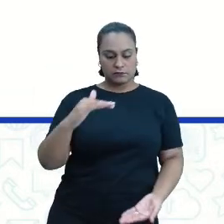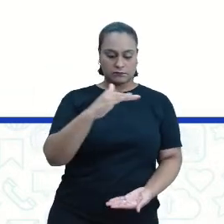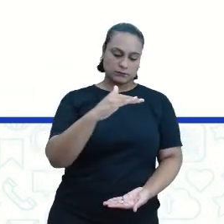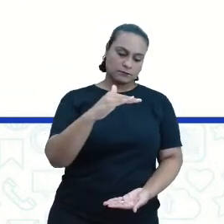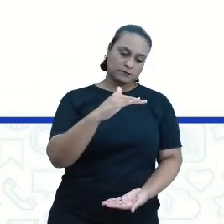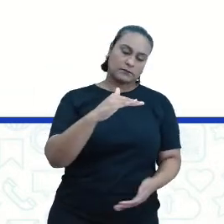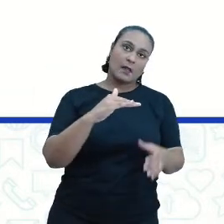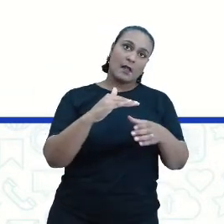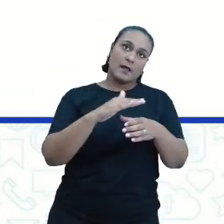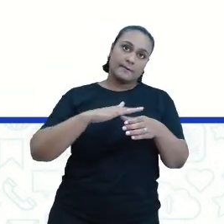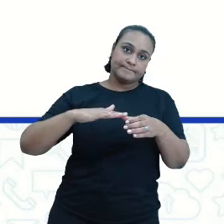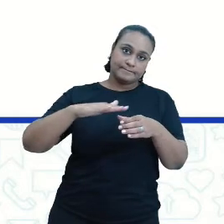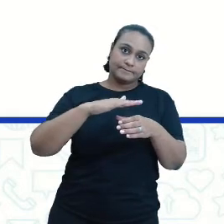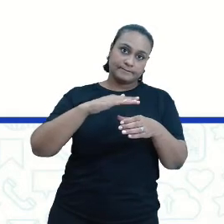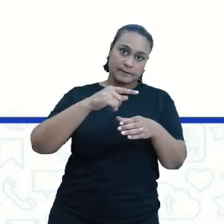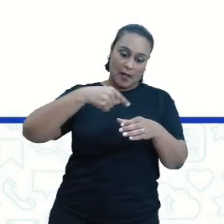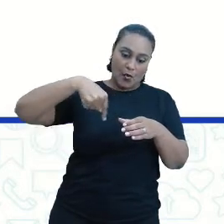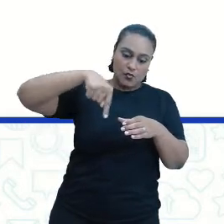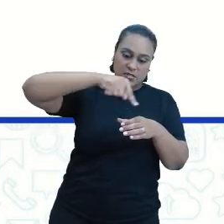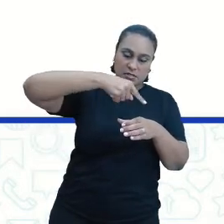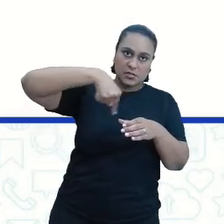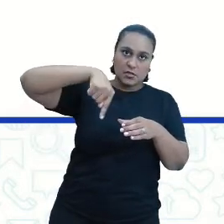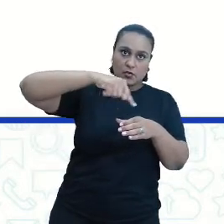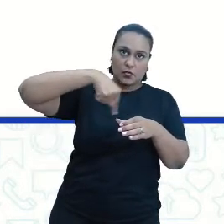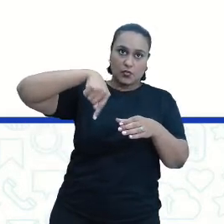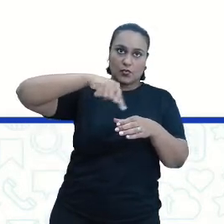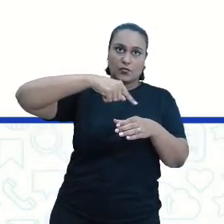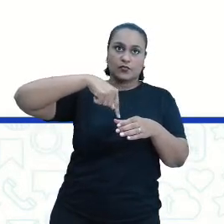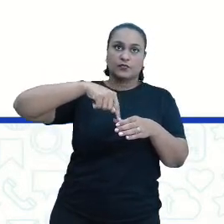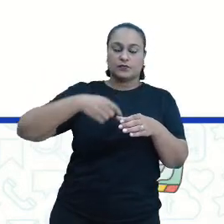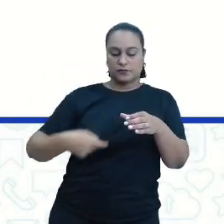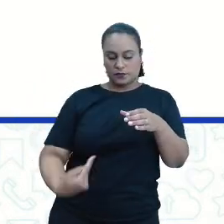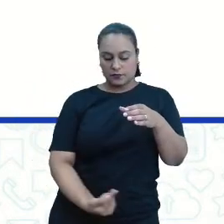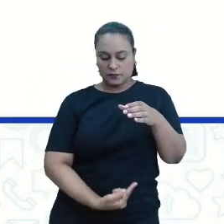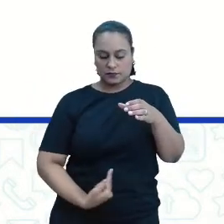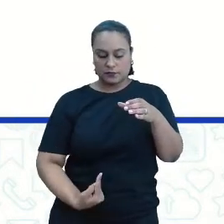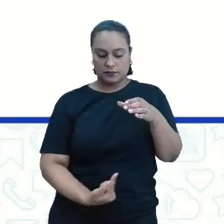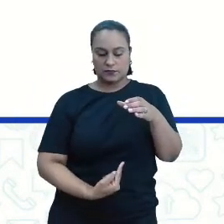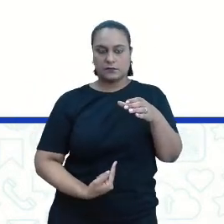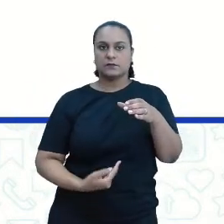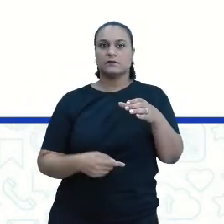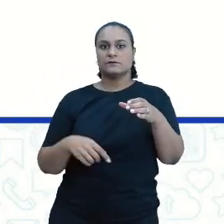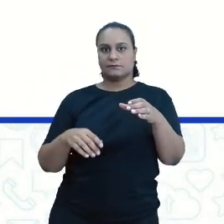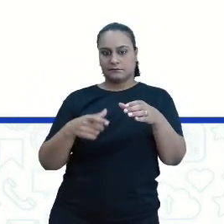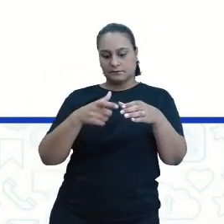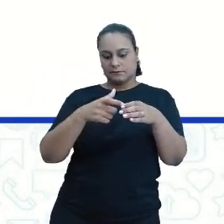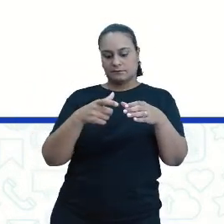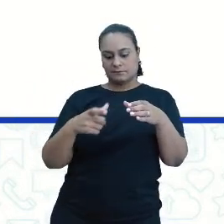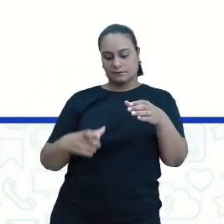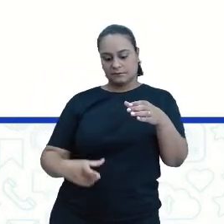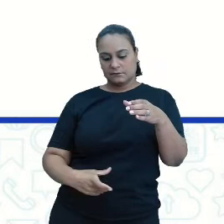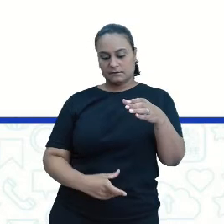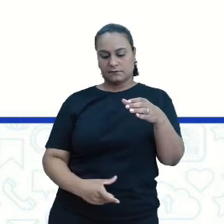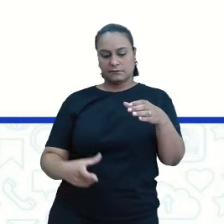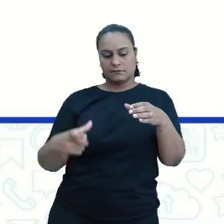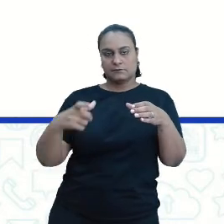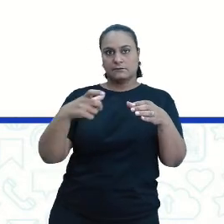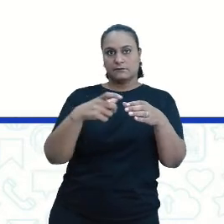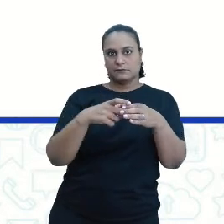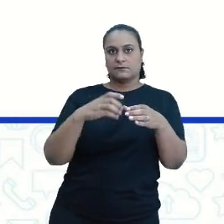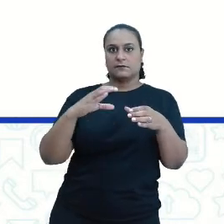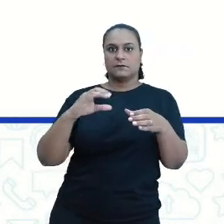cima é um círculo e a parte de baixo também, tá certo? Ou seja, a parte de cima e a parte de baixo, elas